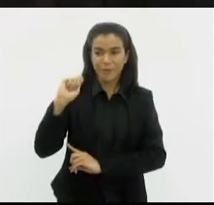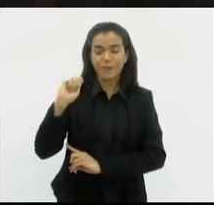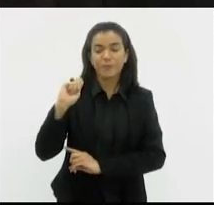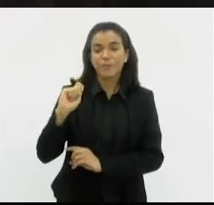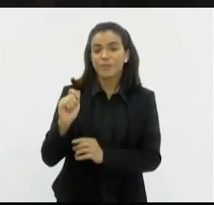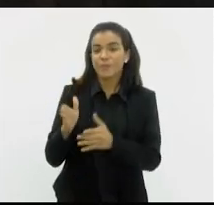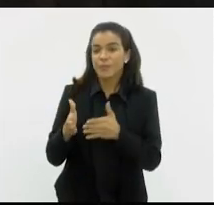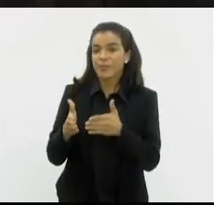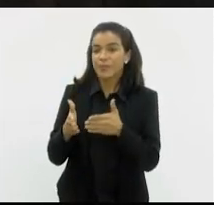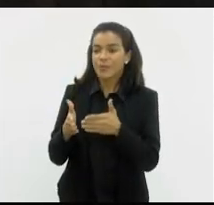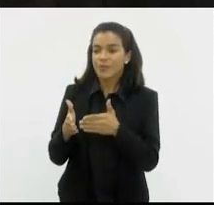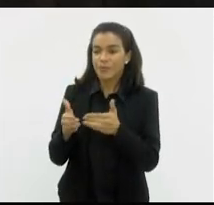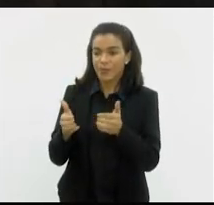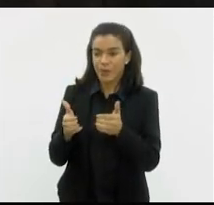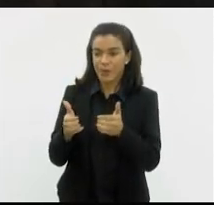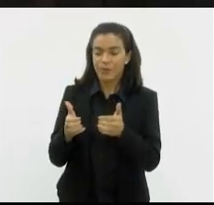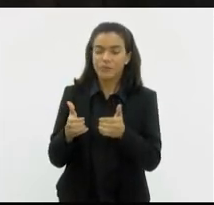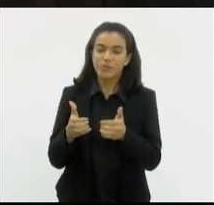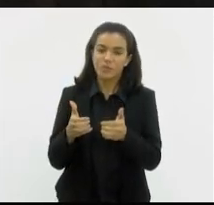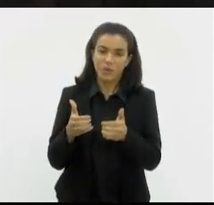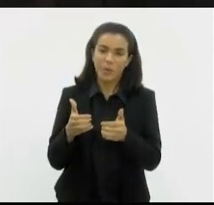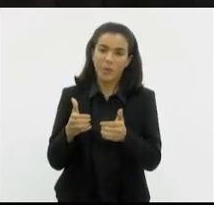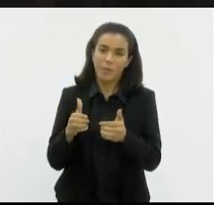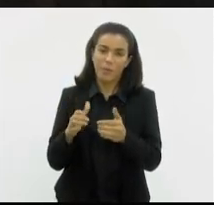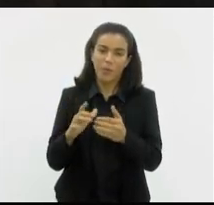solicitei que o meu gabinete